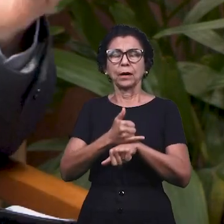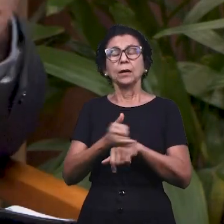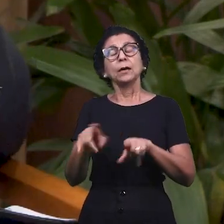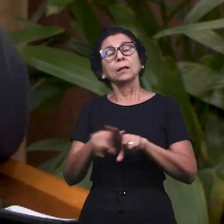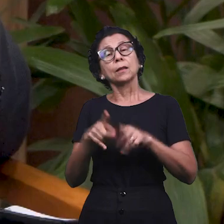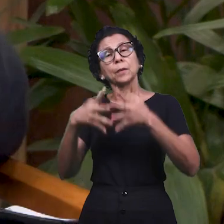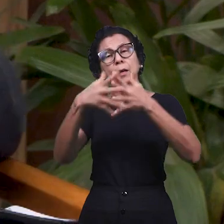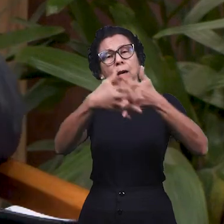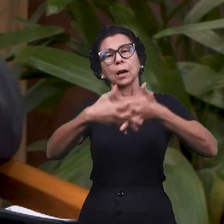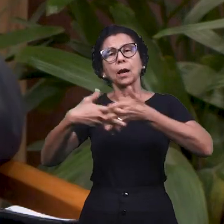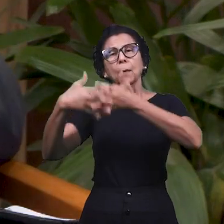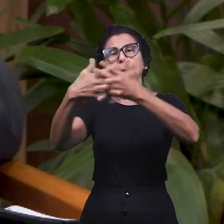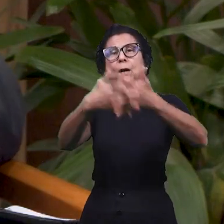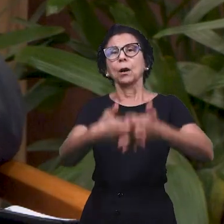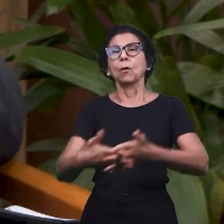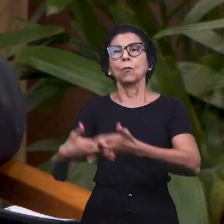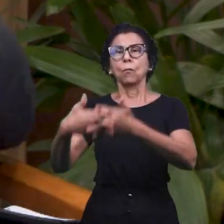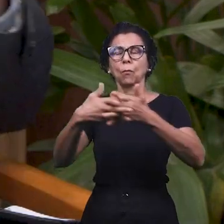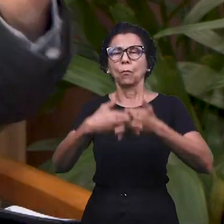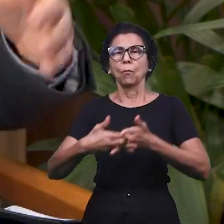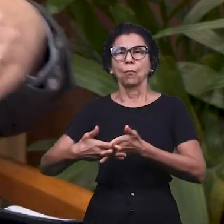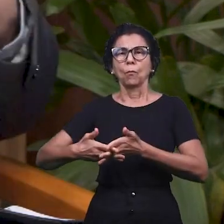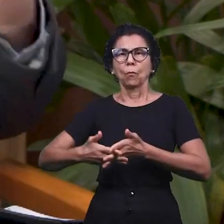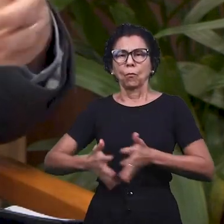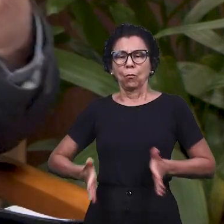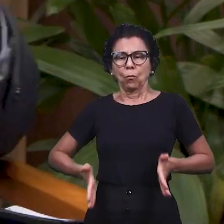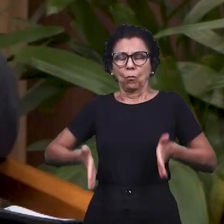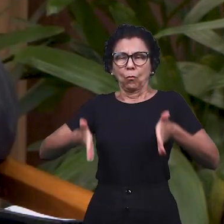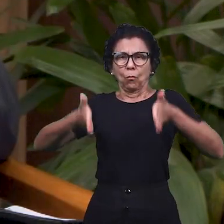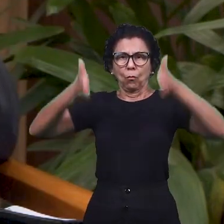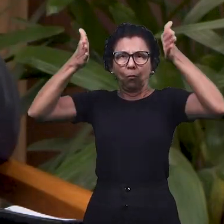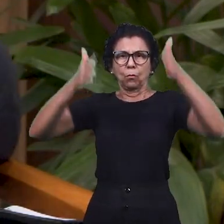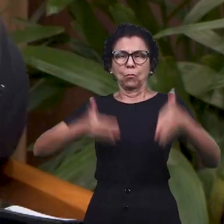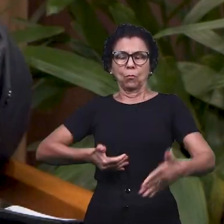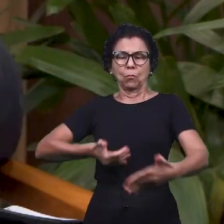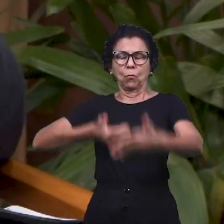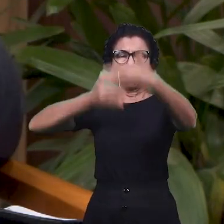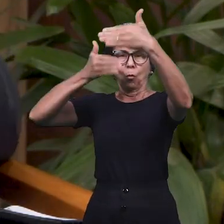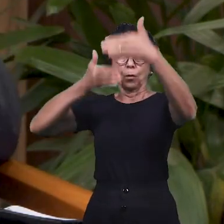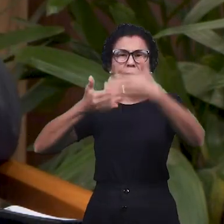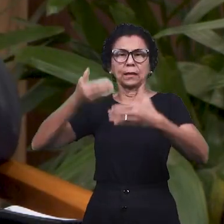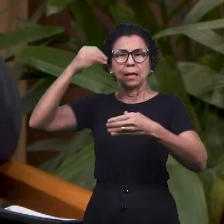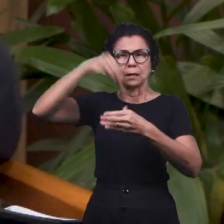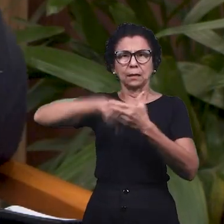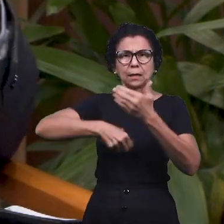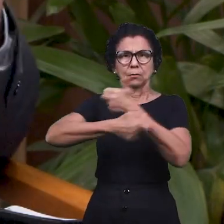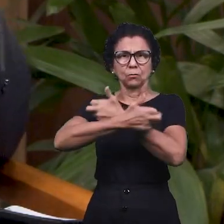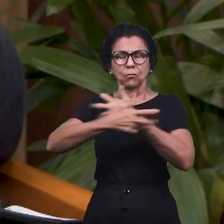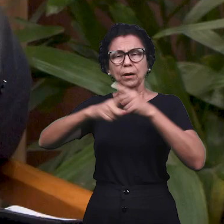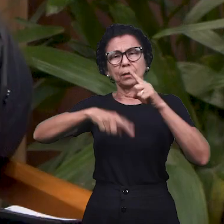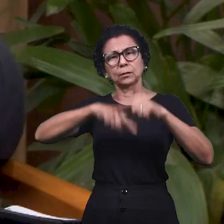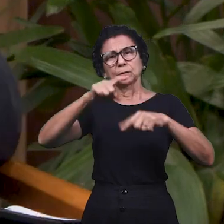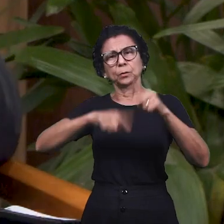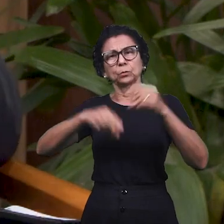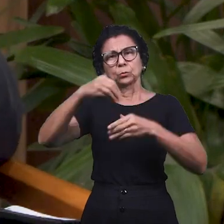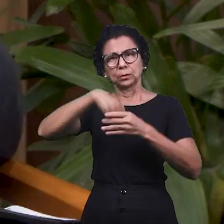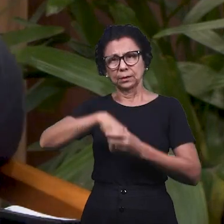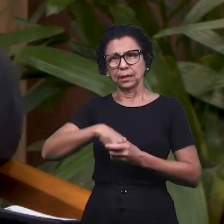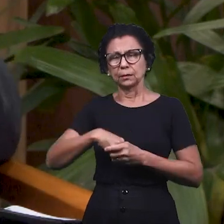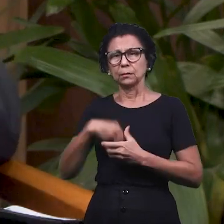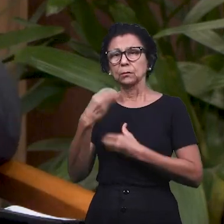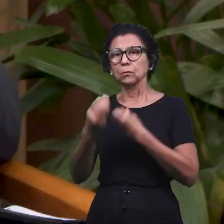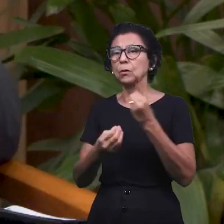no Brasil andando aí para fazer entrega, ele está transportando por muitas vezes os produtos de vários, com várias entregas e